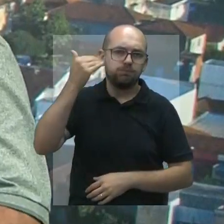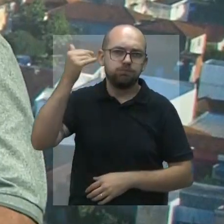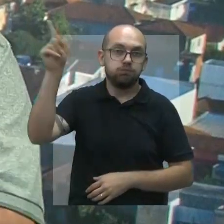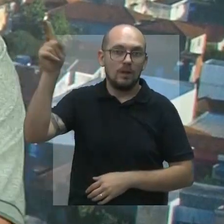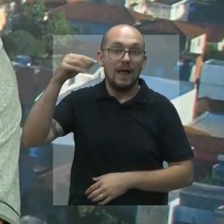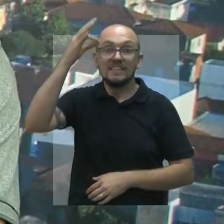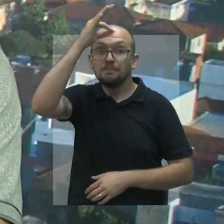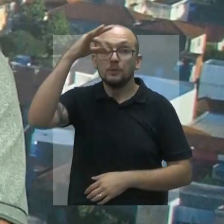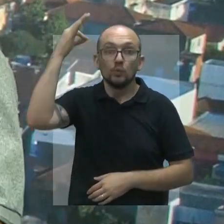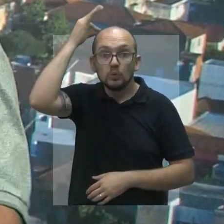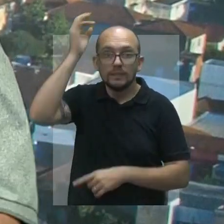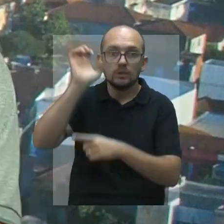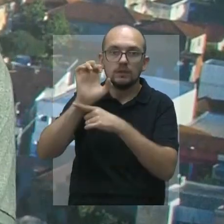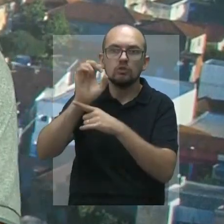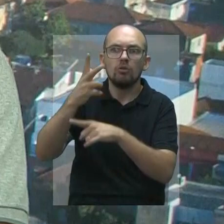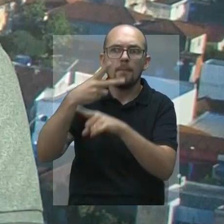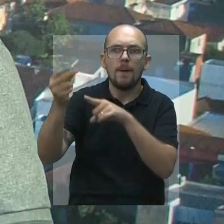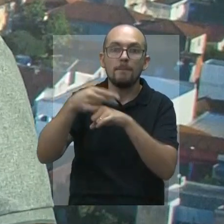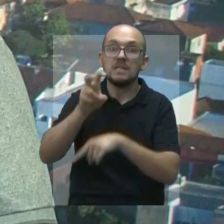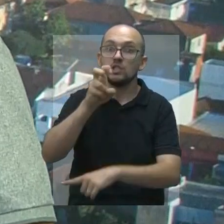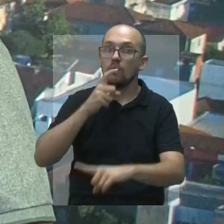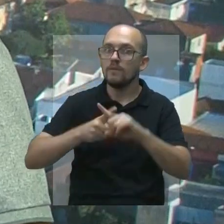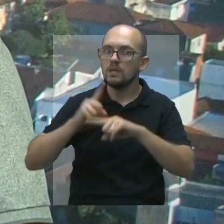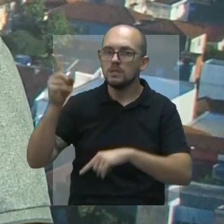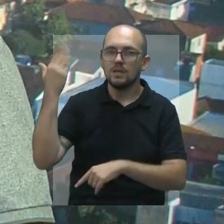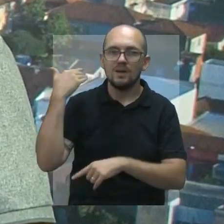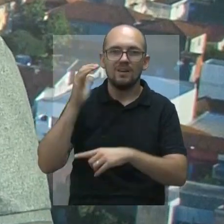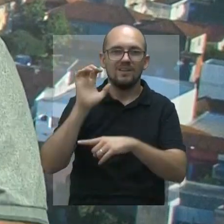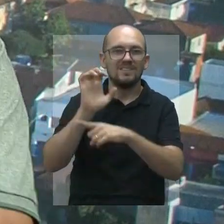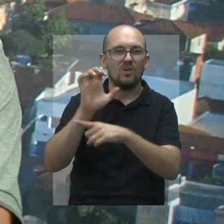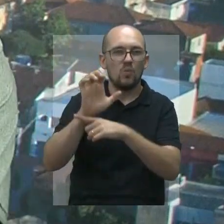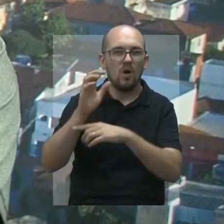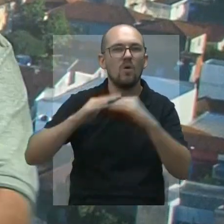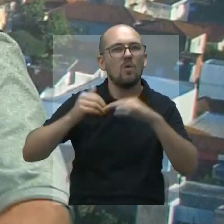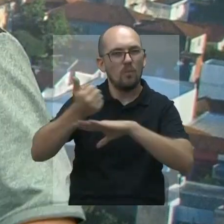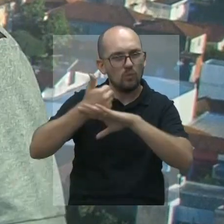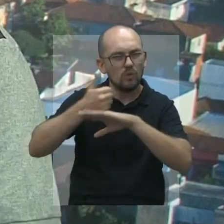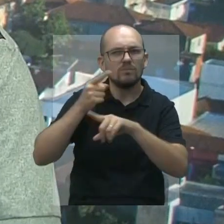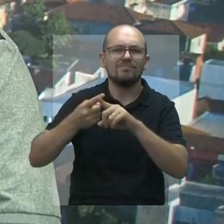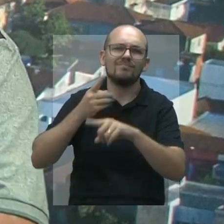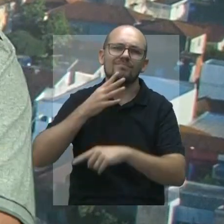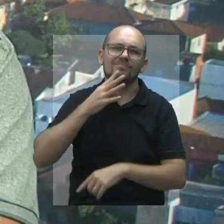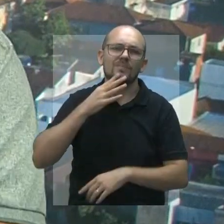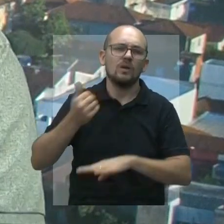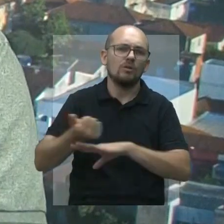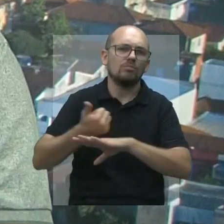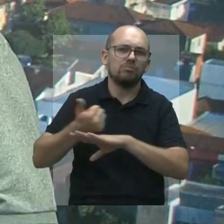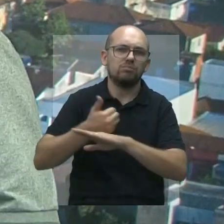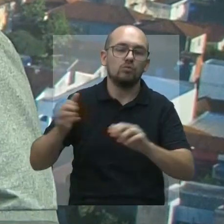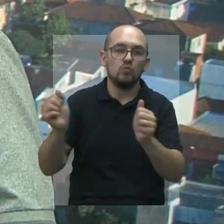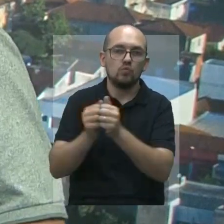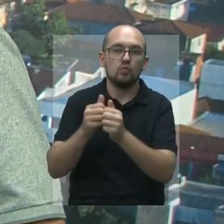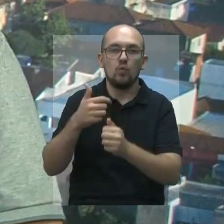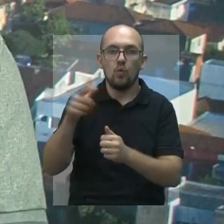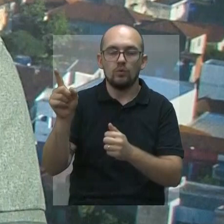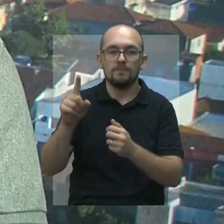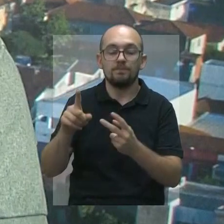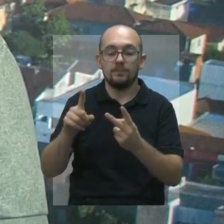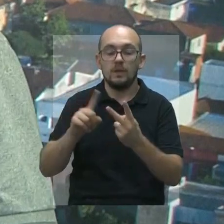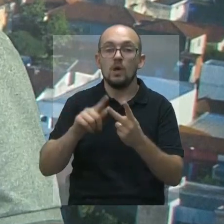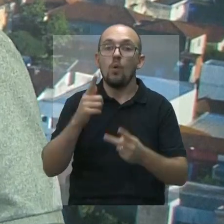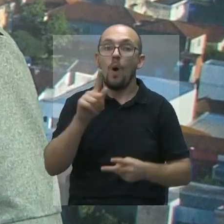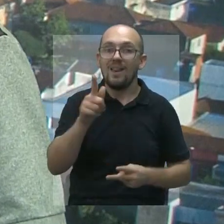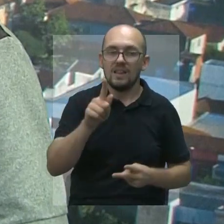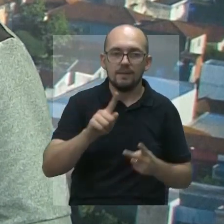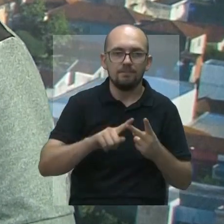Inclusive campeão por 5 vezes nessa década do estadual, no profissional. E também domina ali a base junto com mais 2 clubes. Guarani e Vitória da